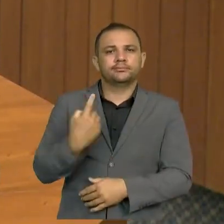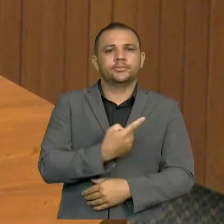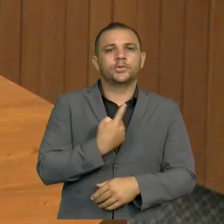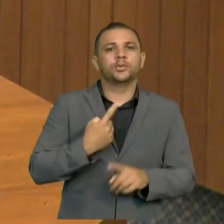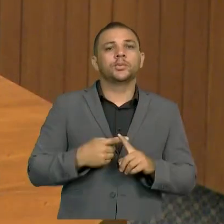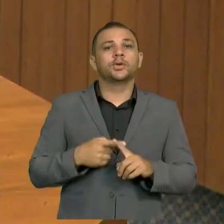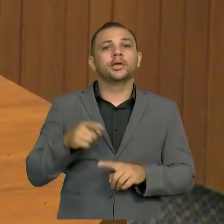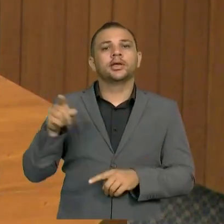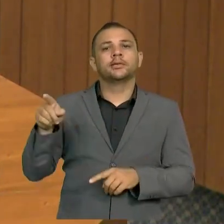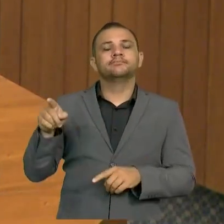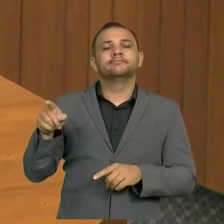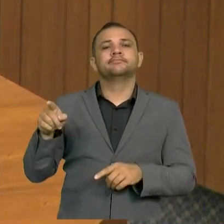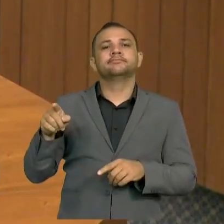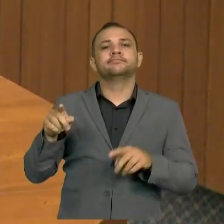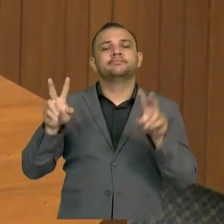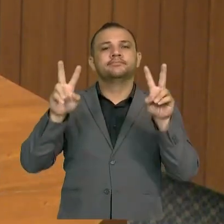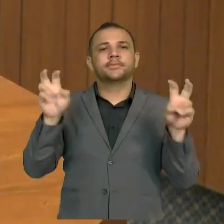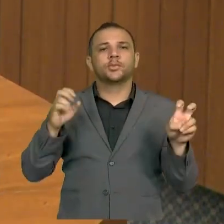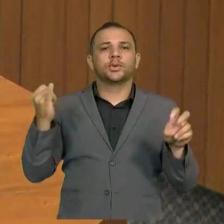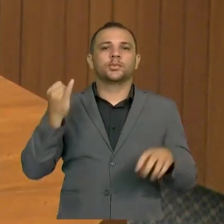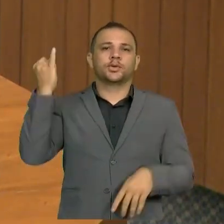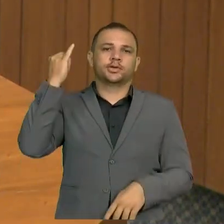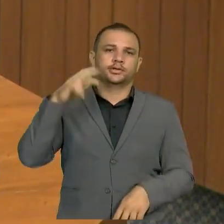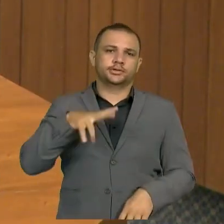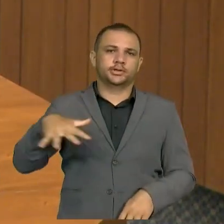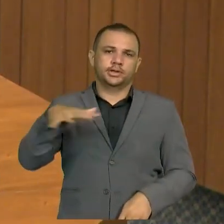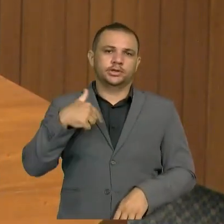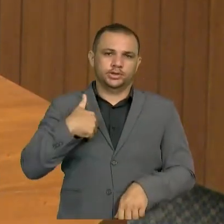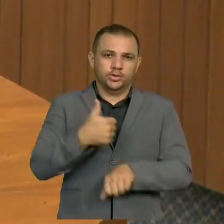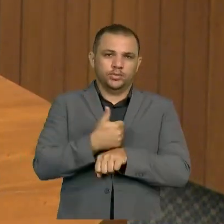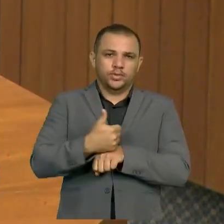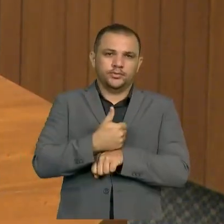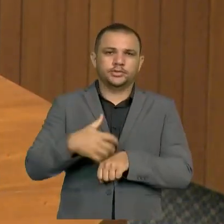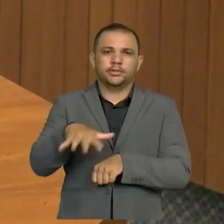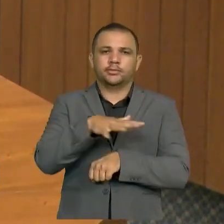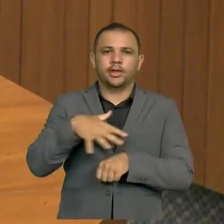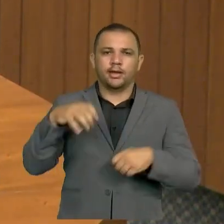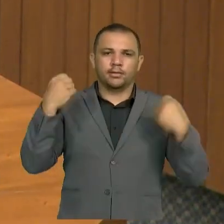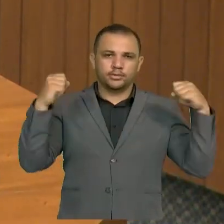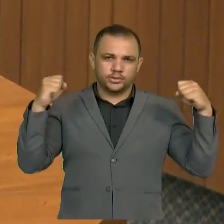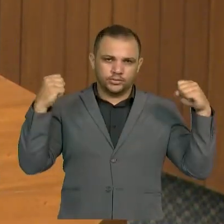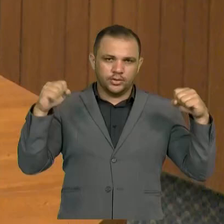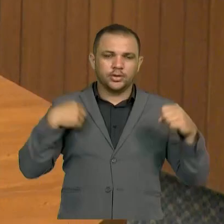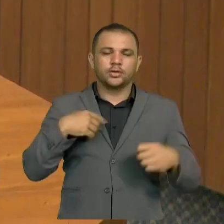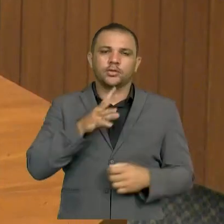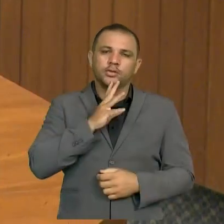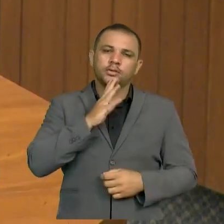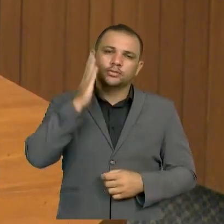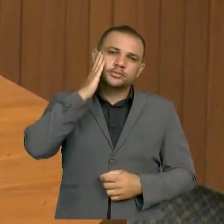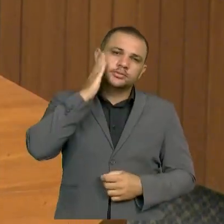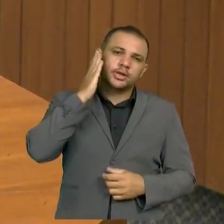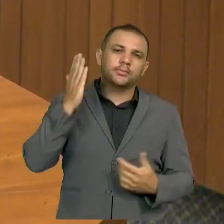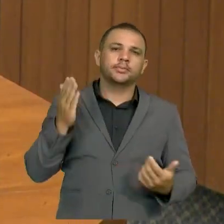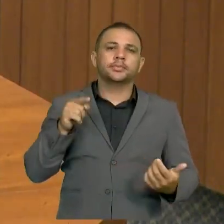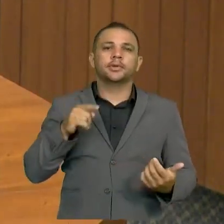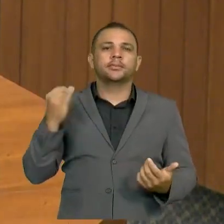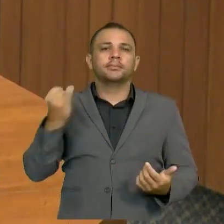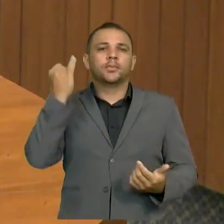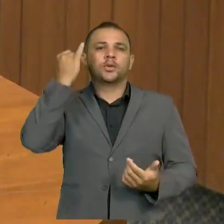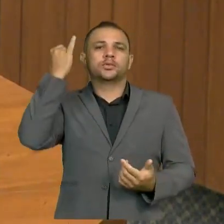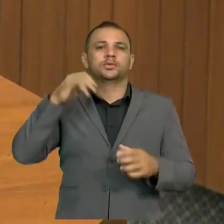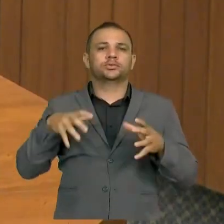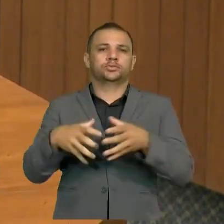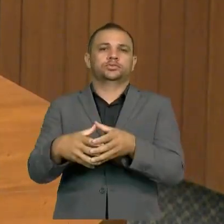muito importante da nossa região. Eu, que sou profissional de educação física, sei da importância da